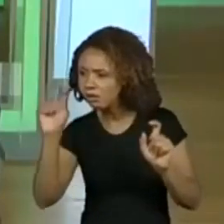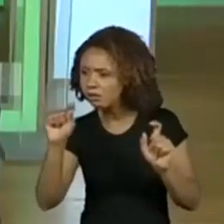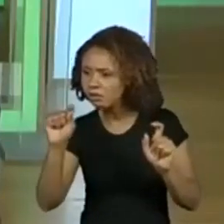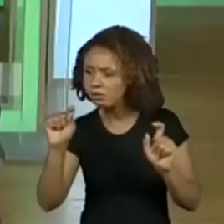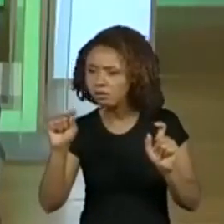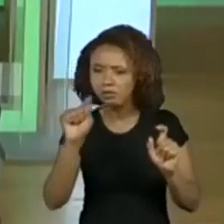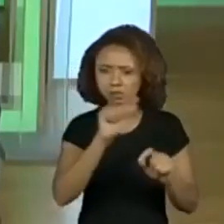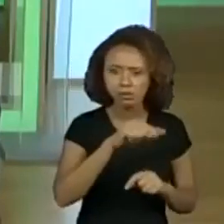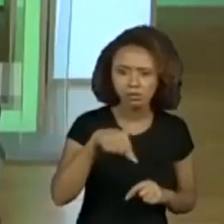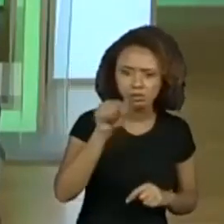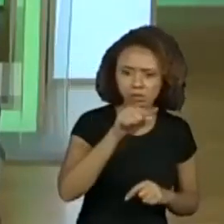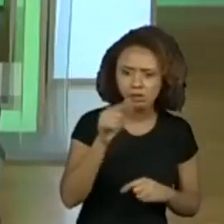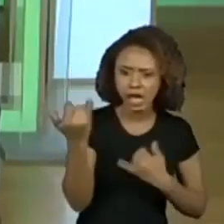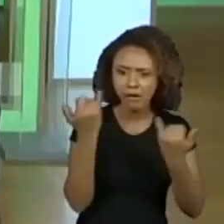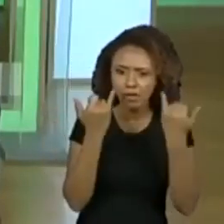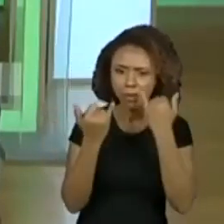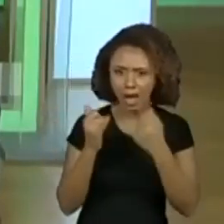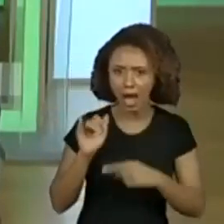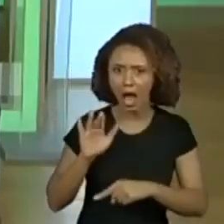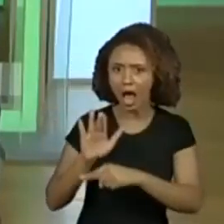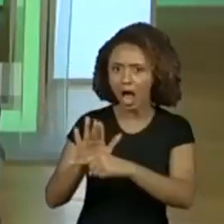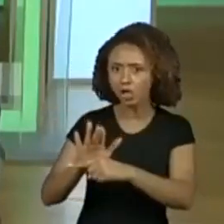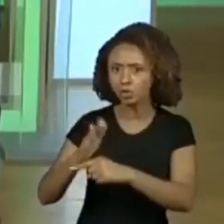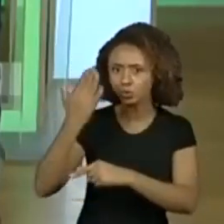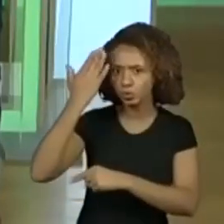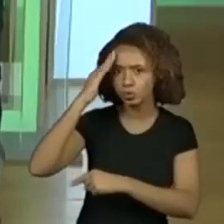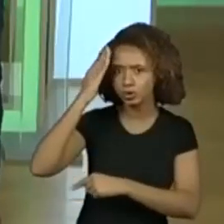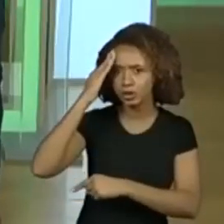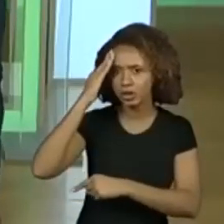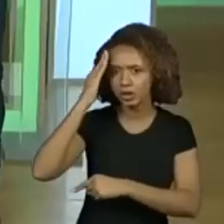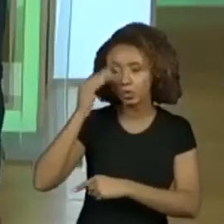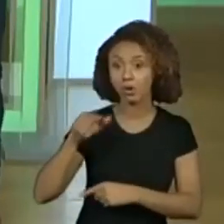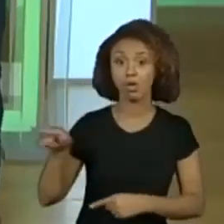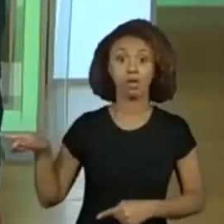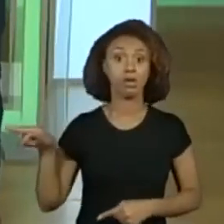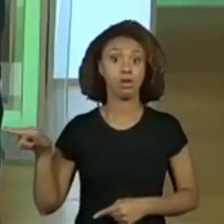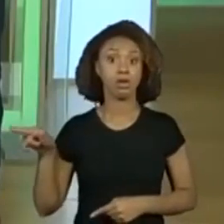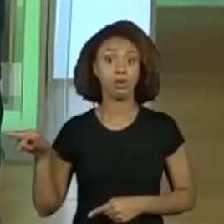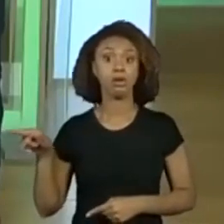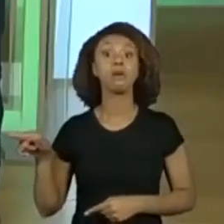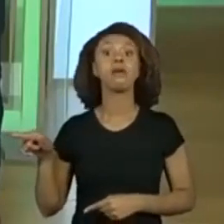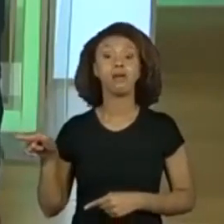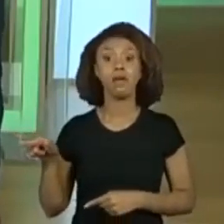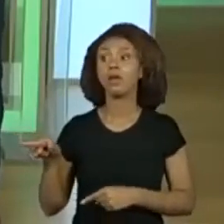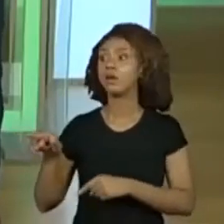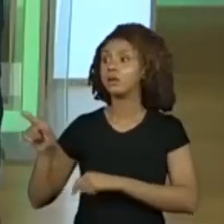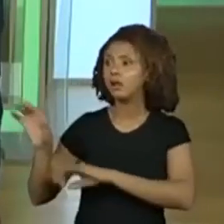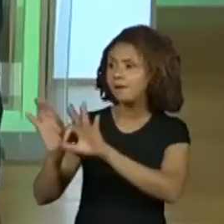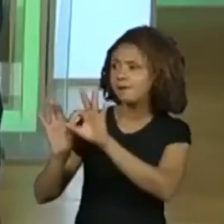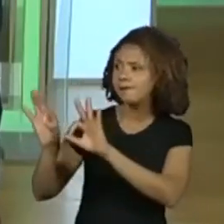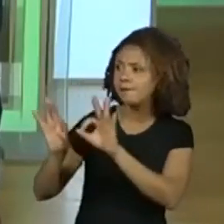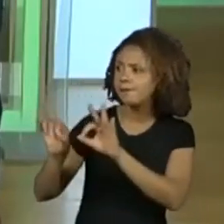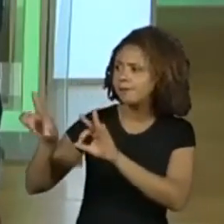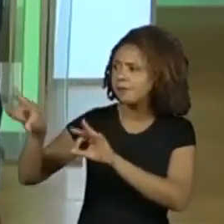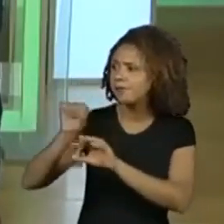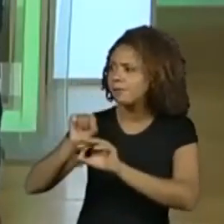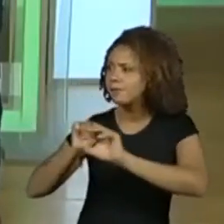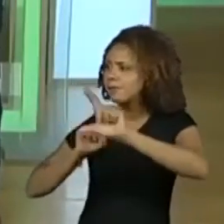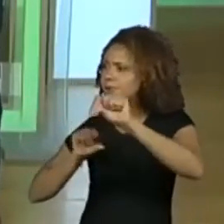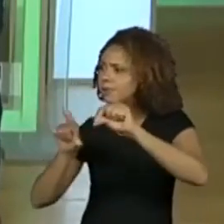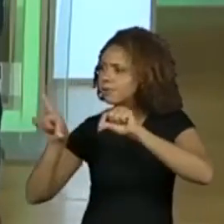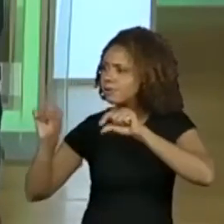coisa que que vocês acham ele selecionou as informações que ele achou que seriam relevantes e já